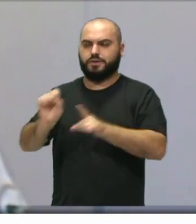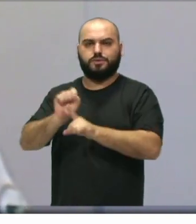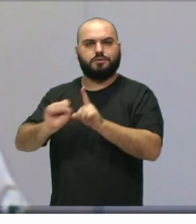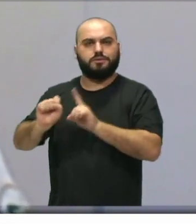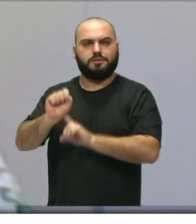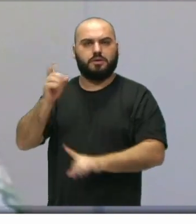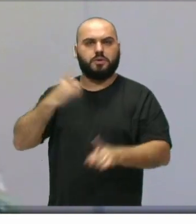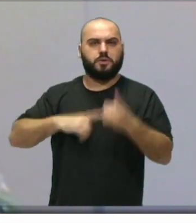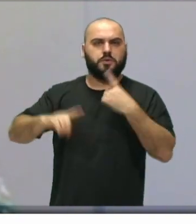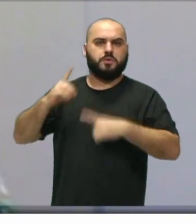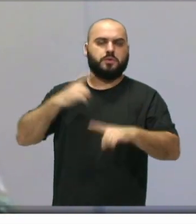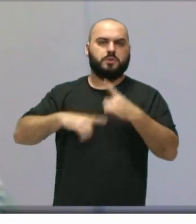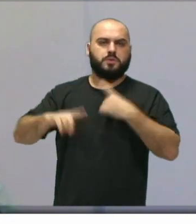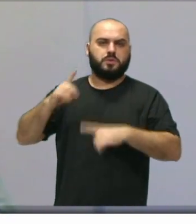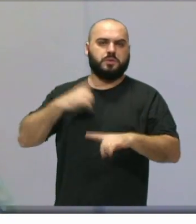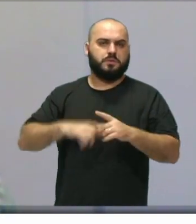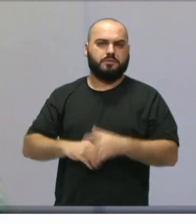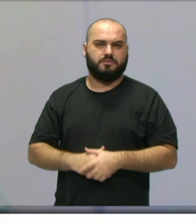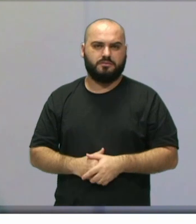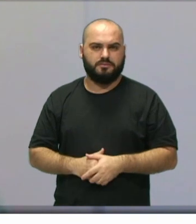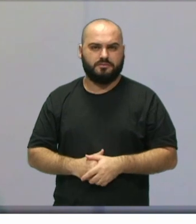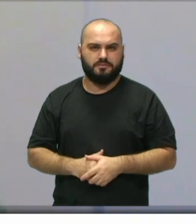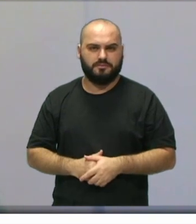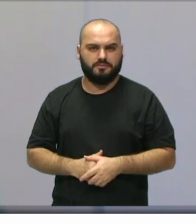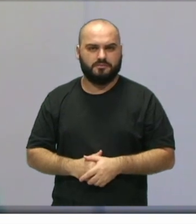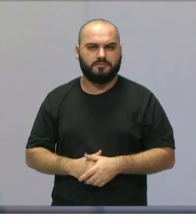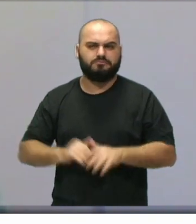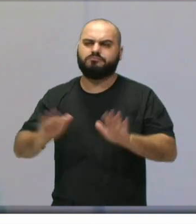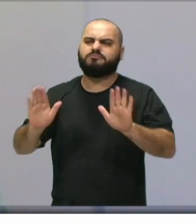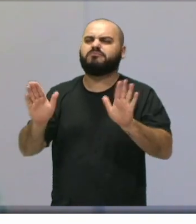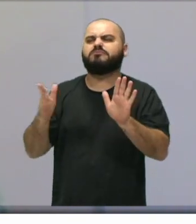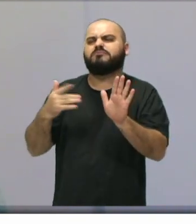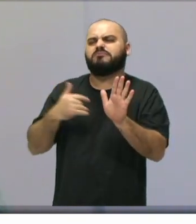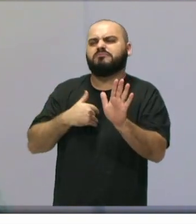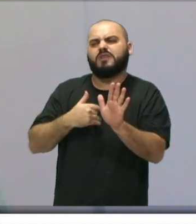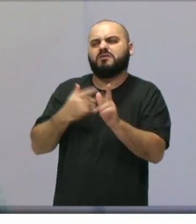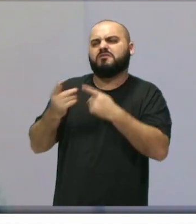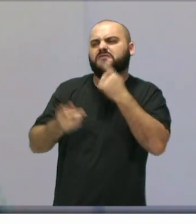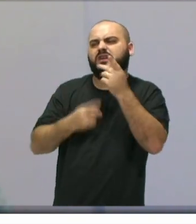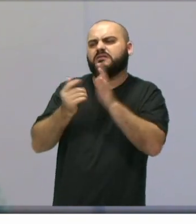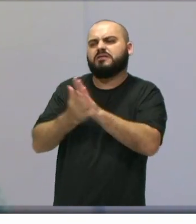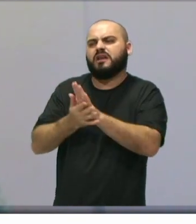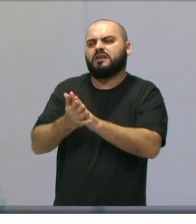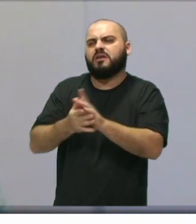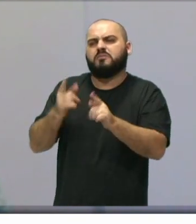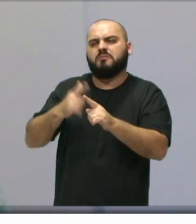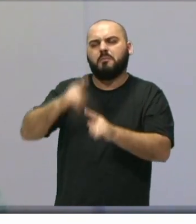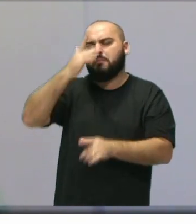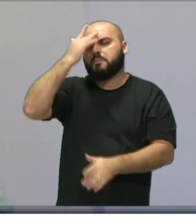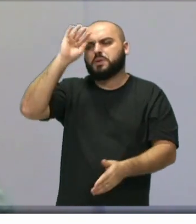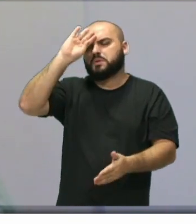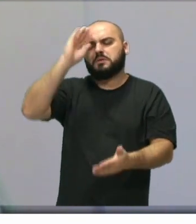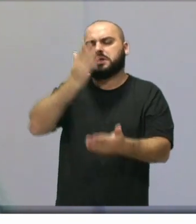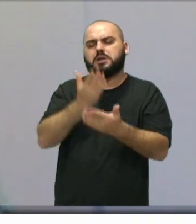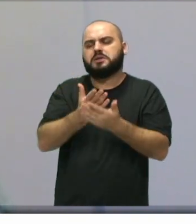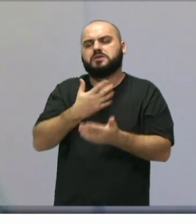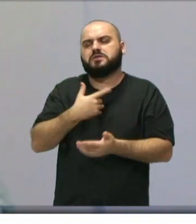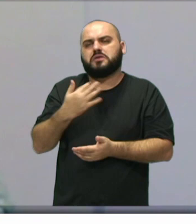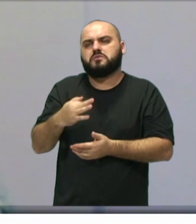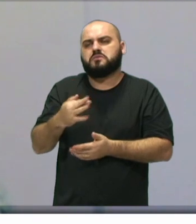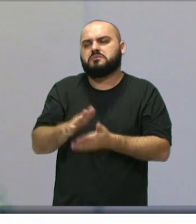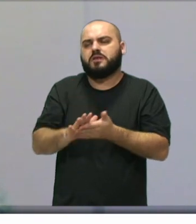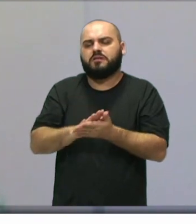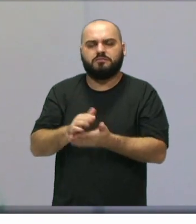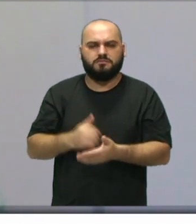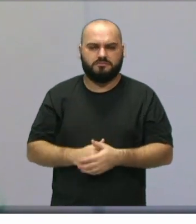Então, discursos do tipo assim, eu já não me queixo mais, porque ninguém acredita na minha dor. Eu não tenho